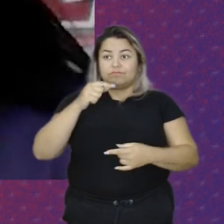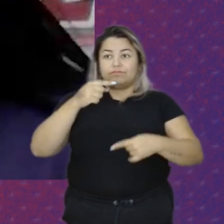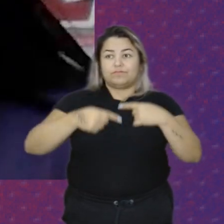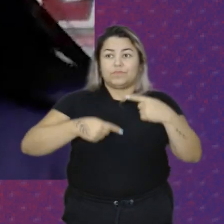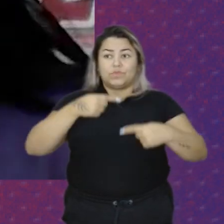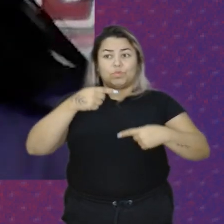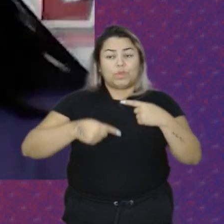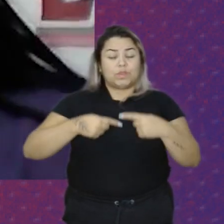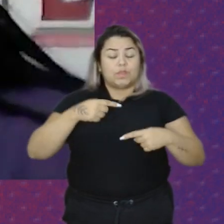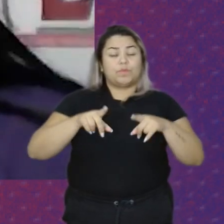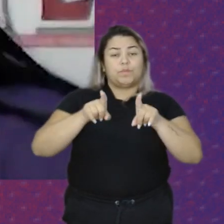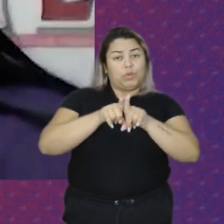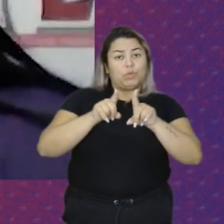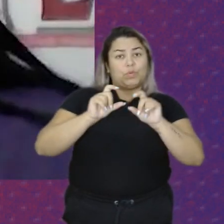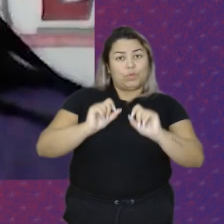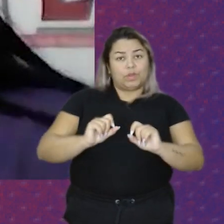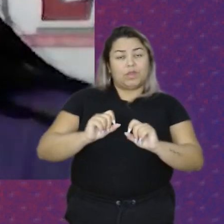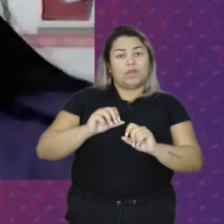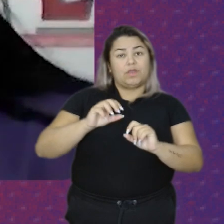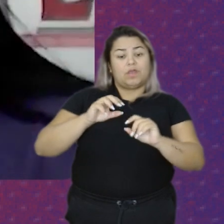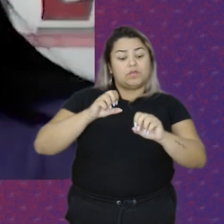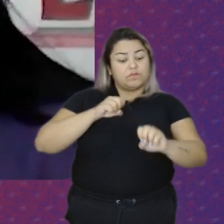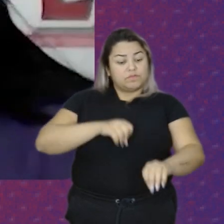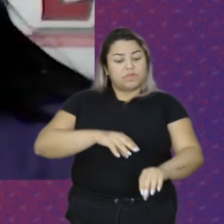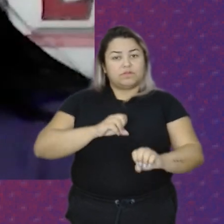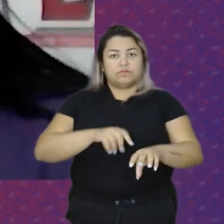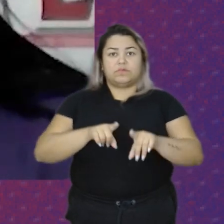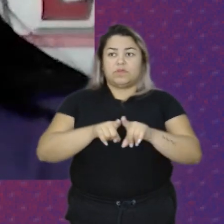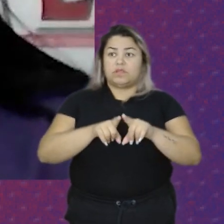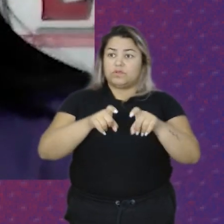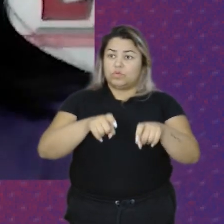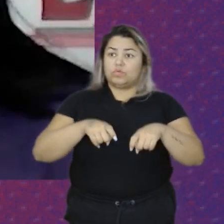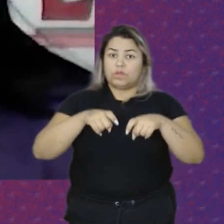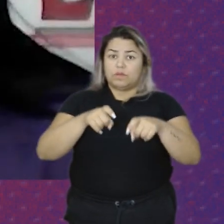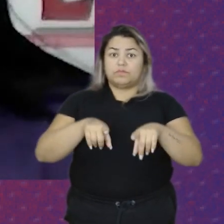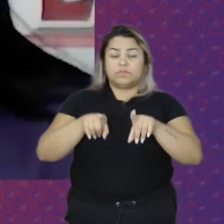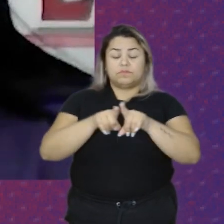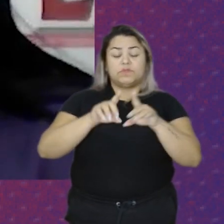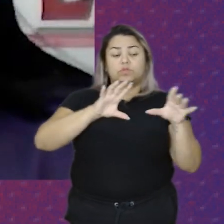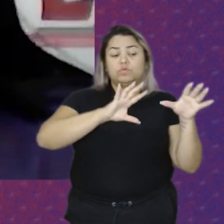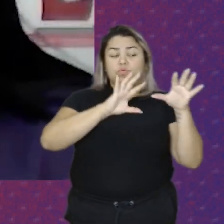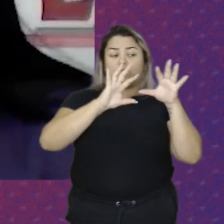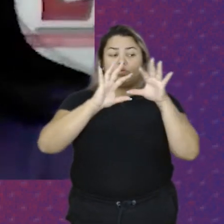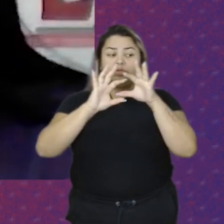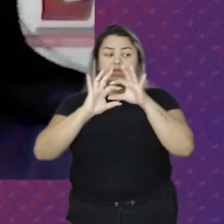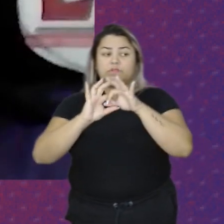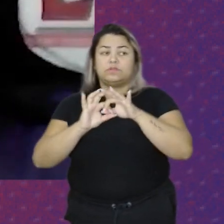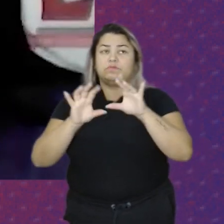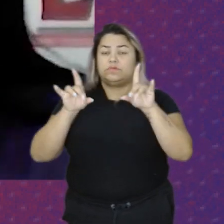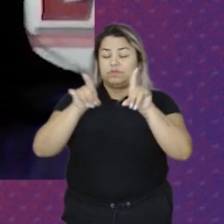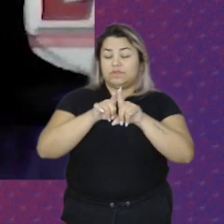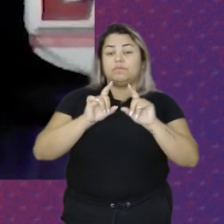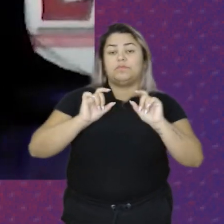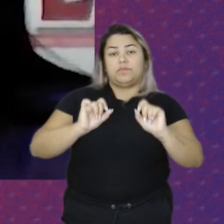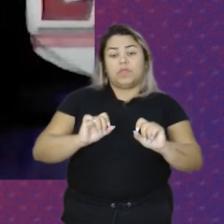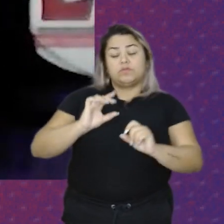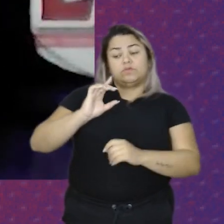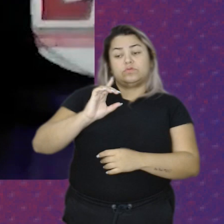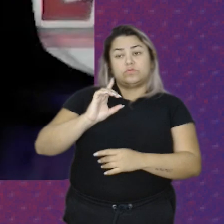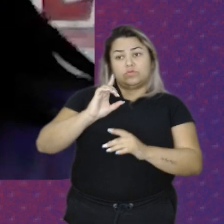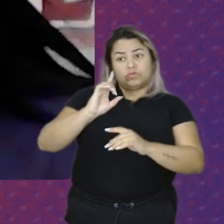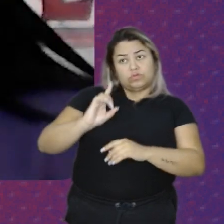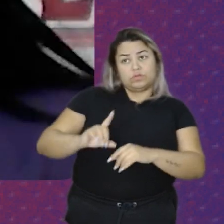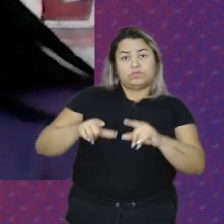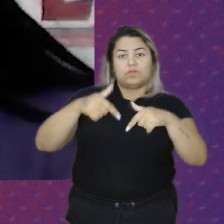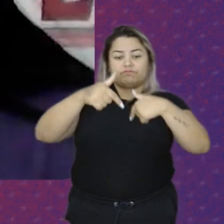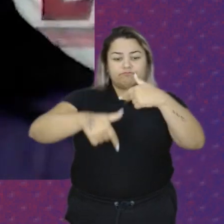pouco com vocês sobre a educação do campo, nesse contexto histórico de negação de direitos dos